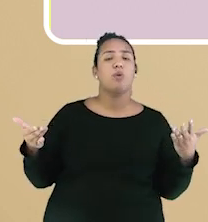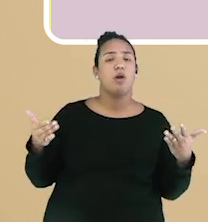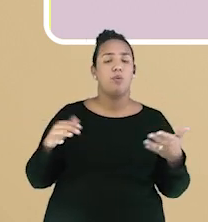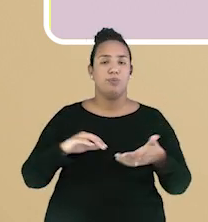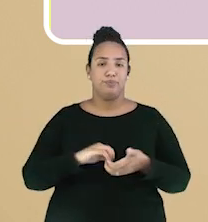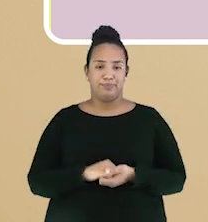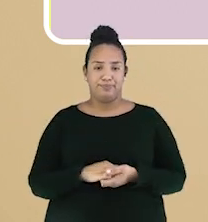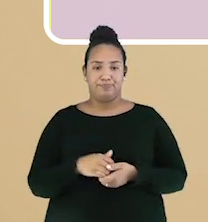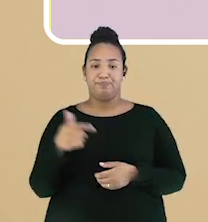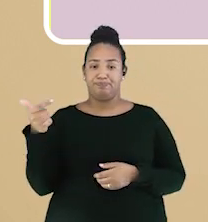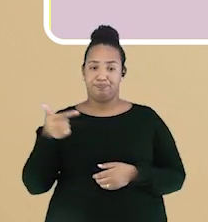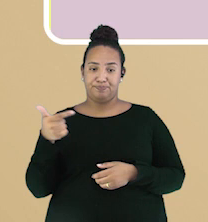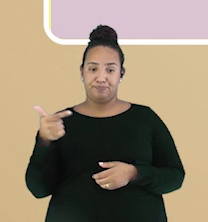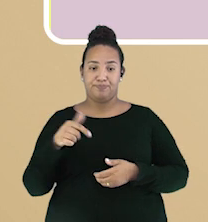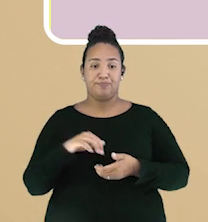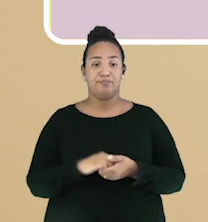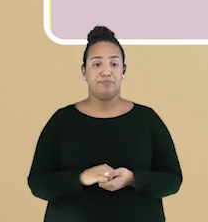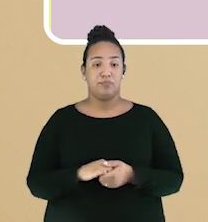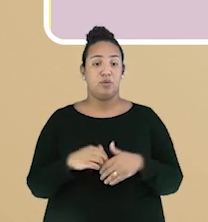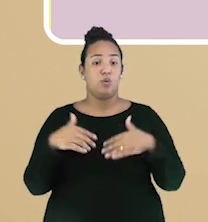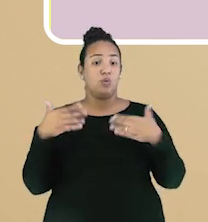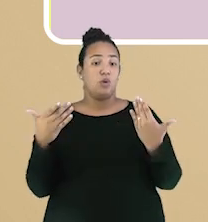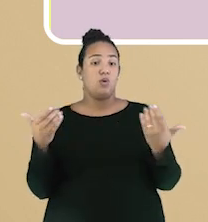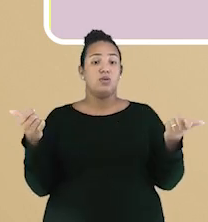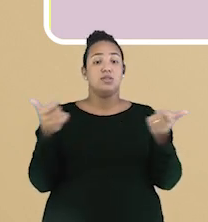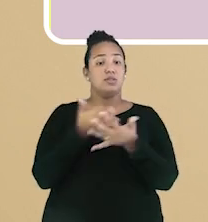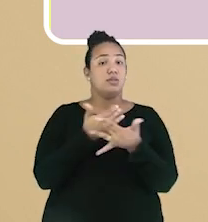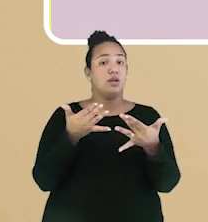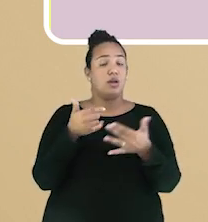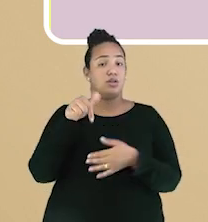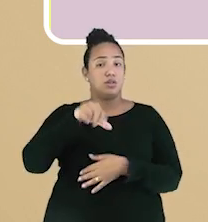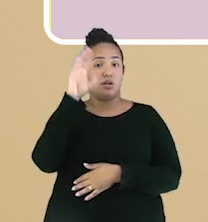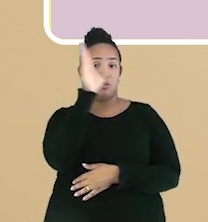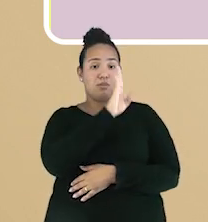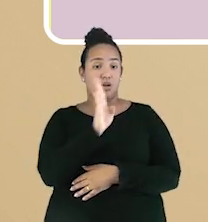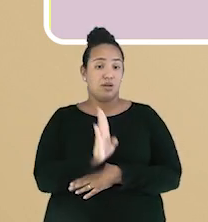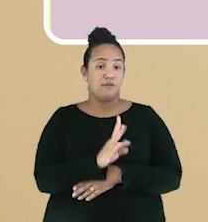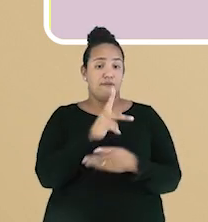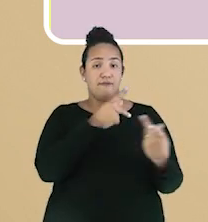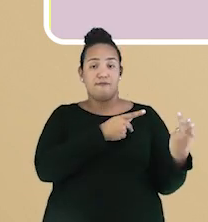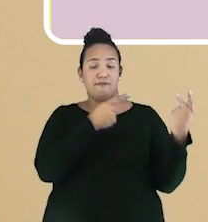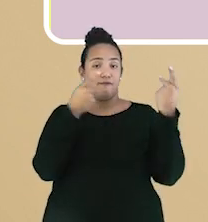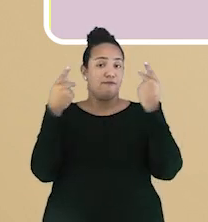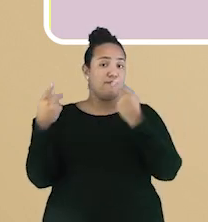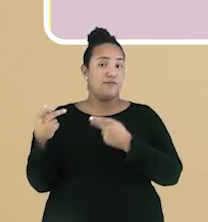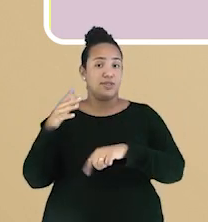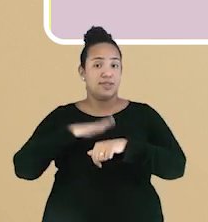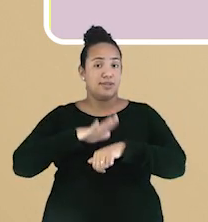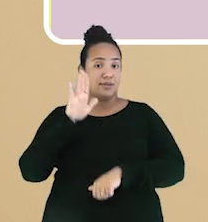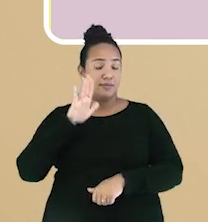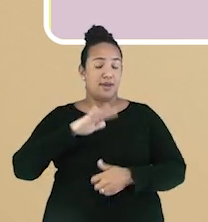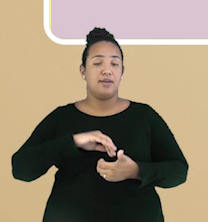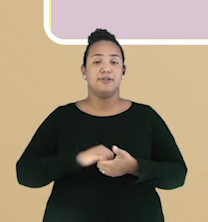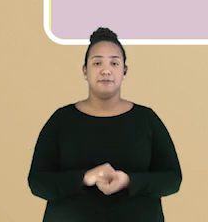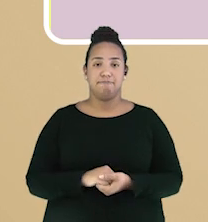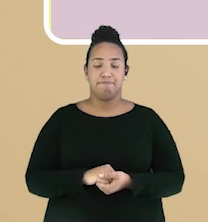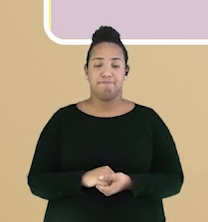gráfico? Segundo, qual é a cidade mais visitada no Brasil em